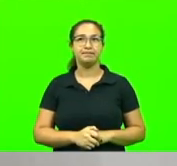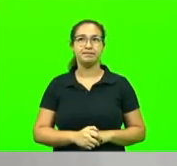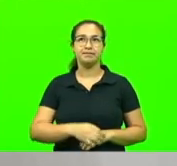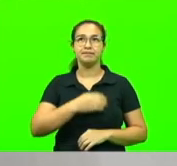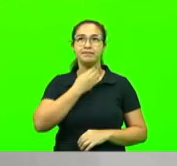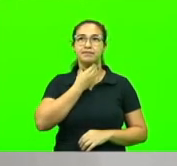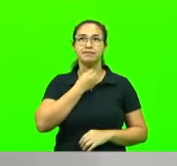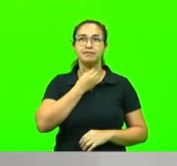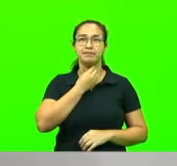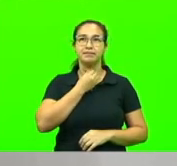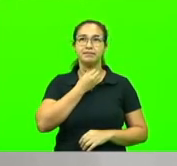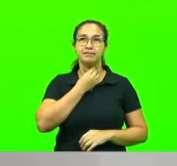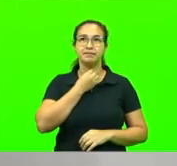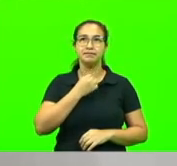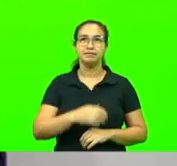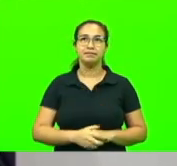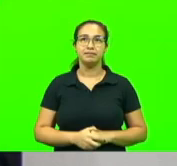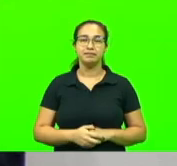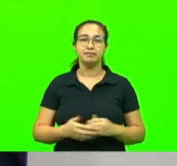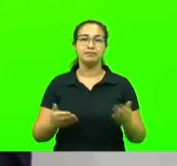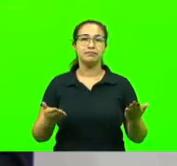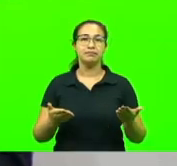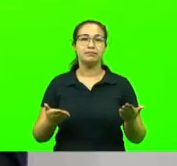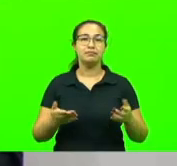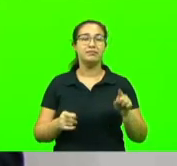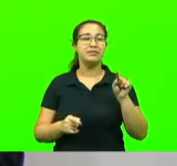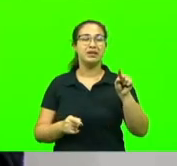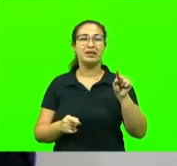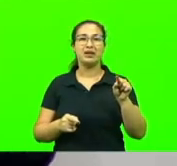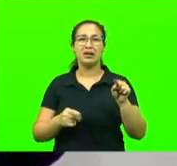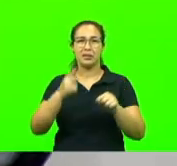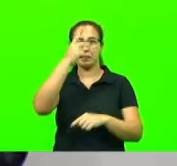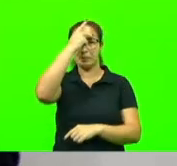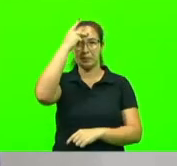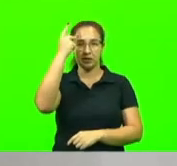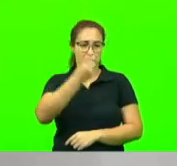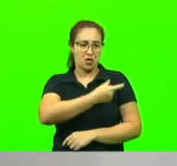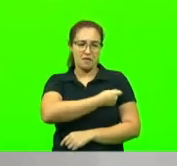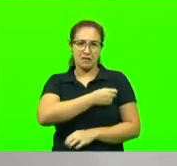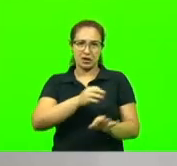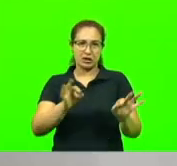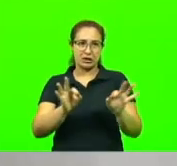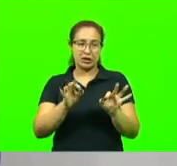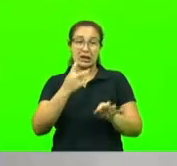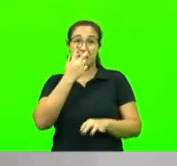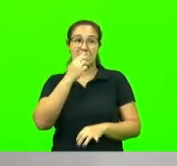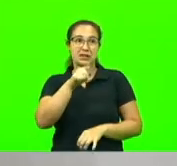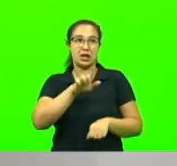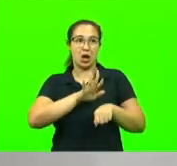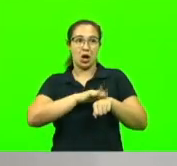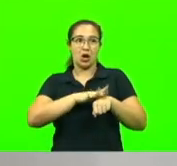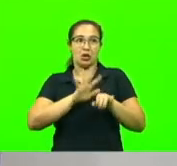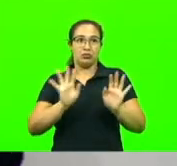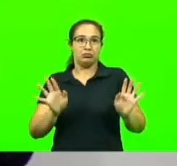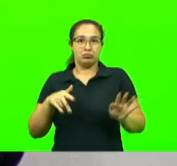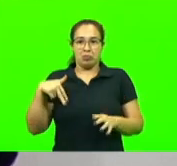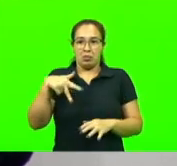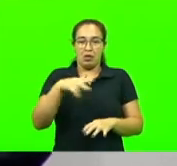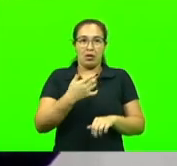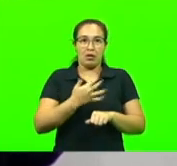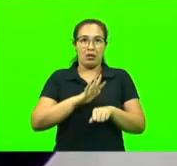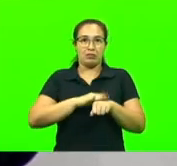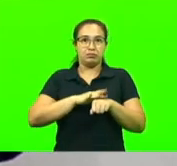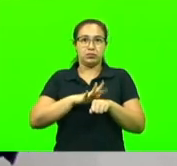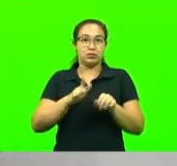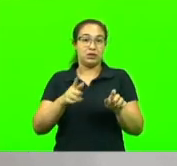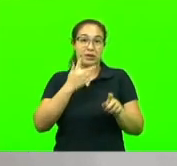A verdade é que hoje tratam o não vacinado como se fosse uma doença ambulante. Como se fosse um vírus, né?